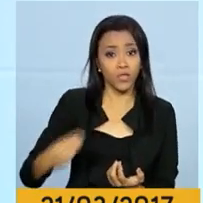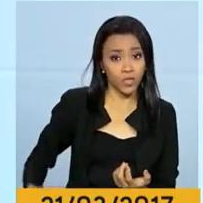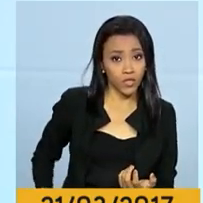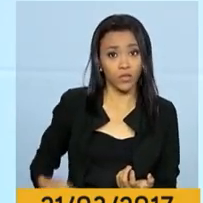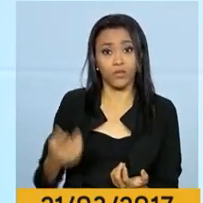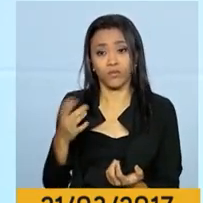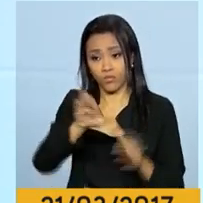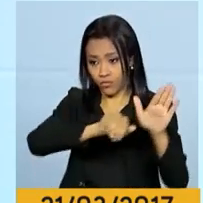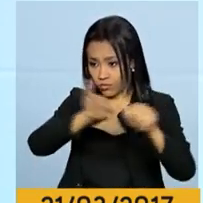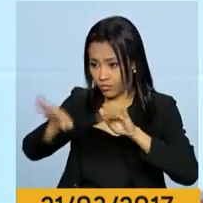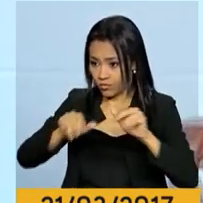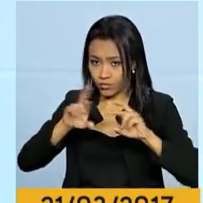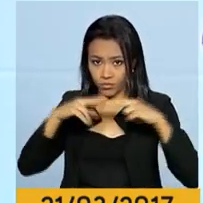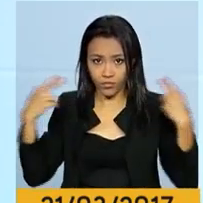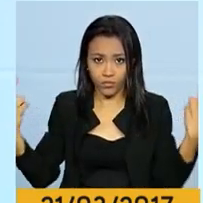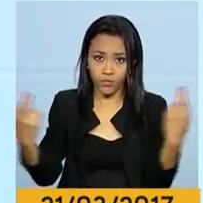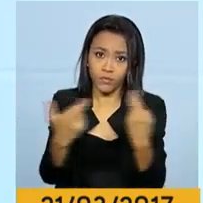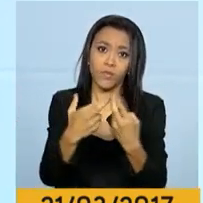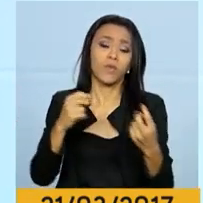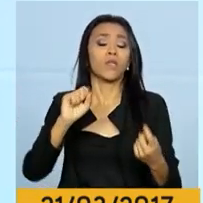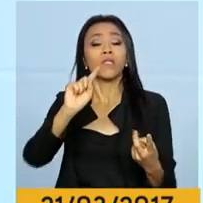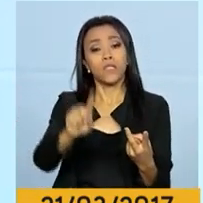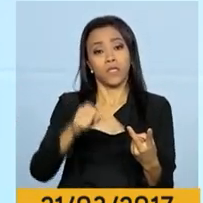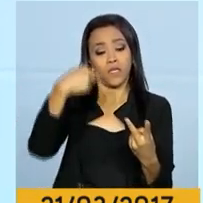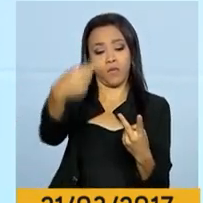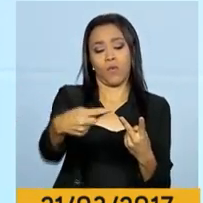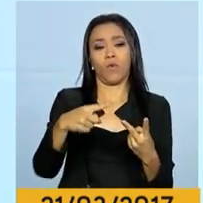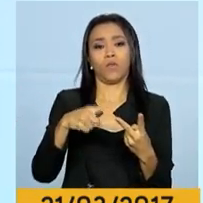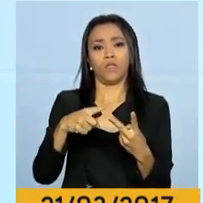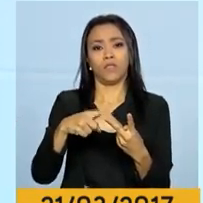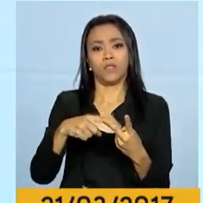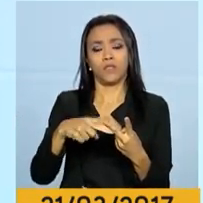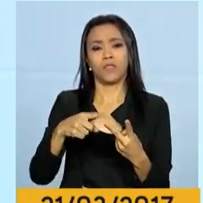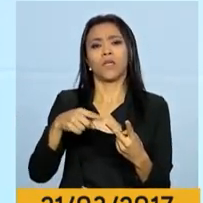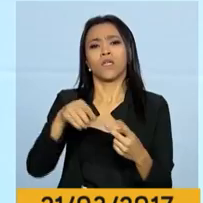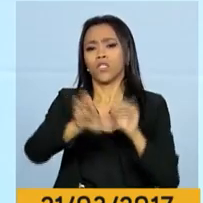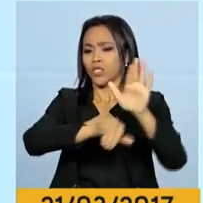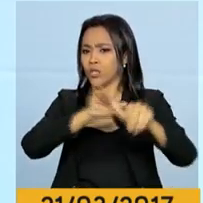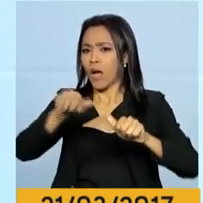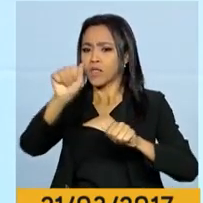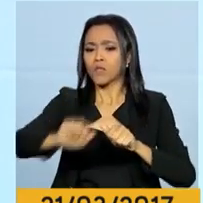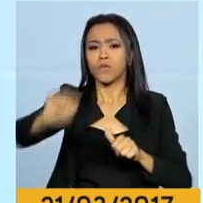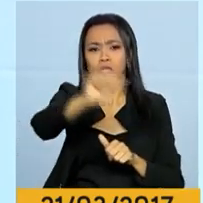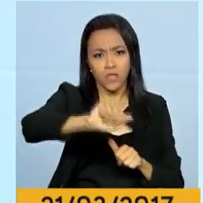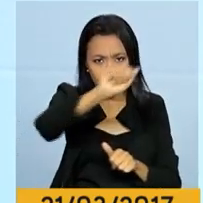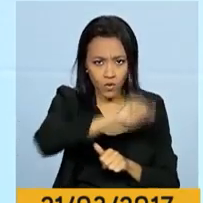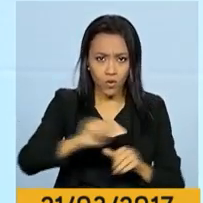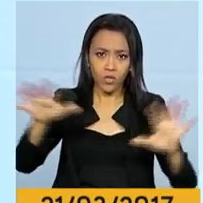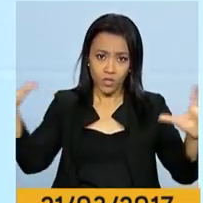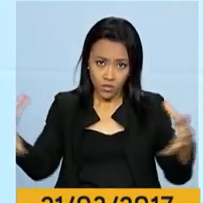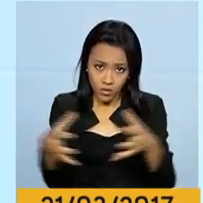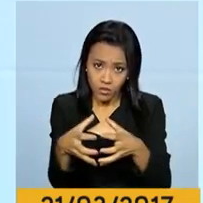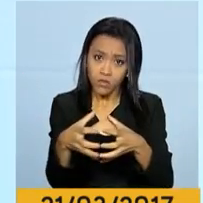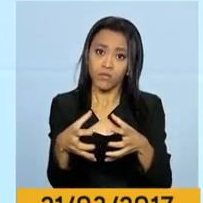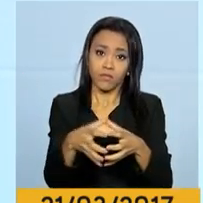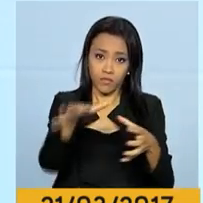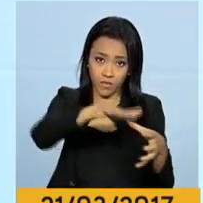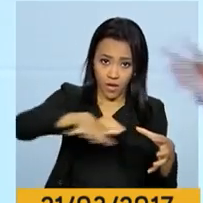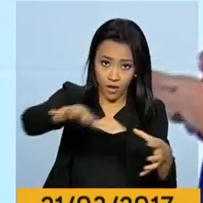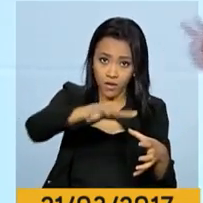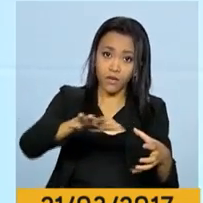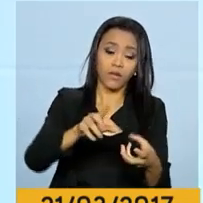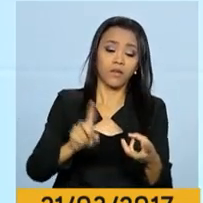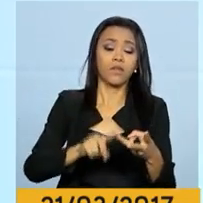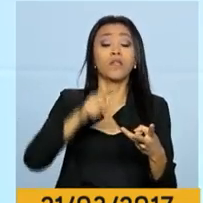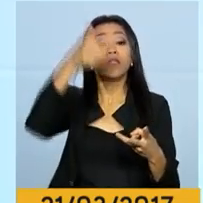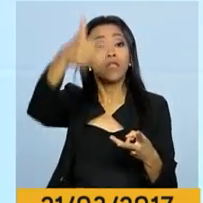nesta questão, logo depois, com as associações dos produtores da proteína animal e logo